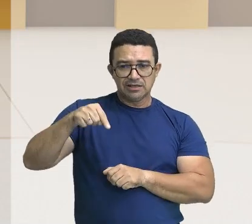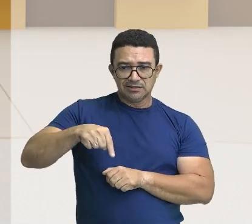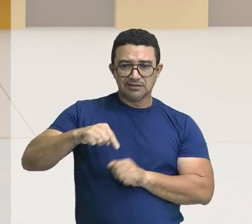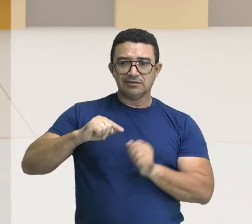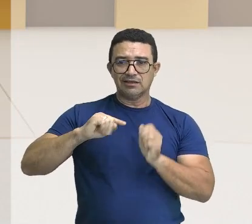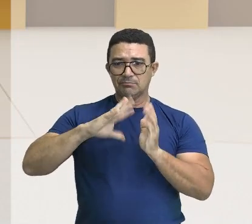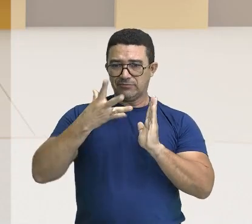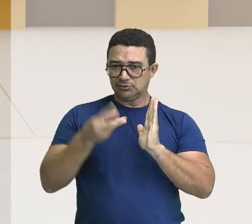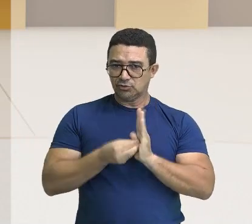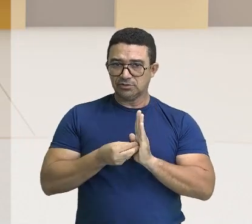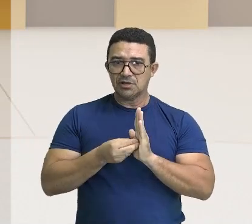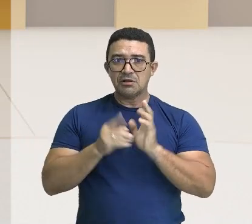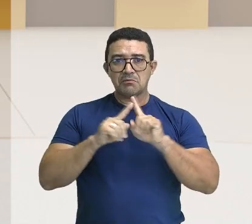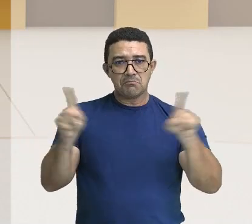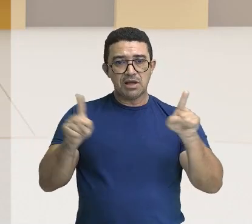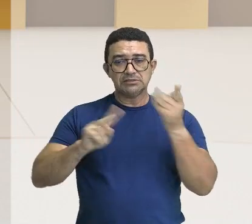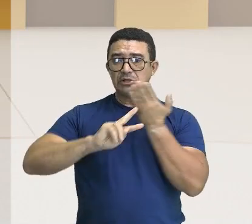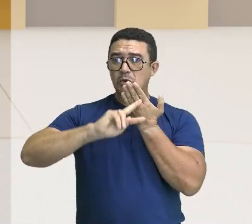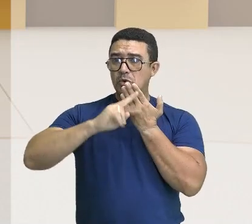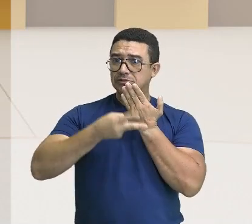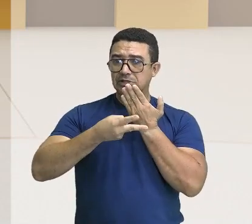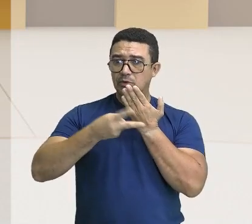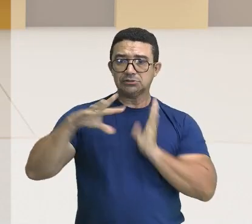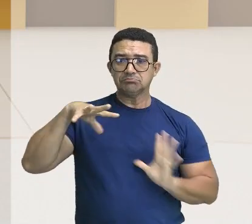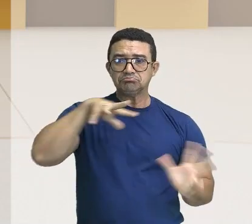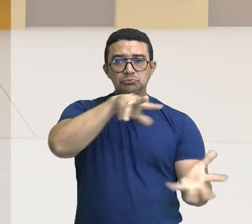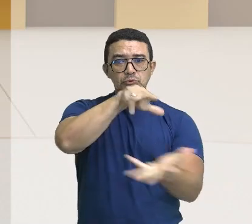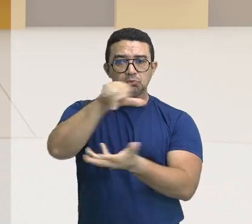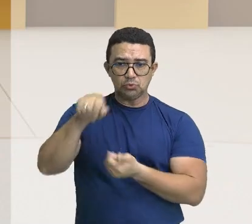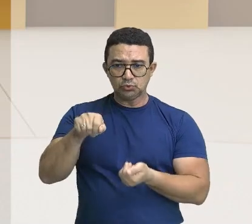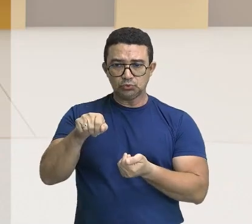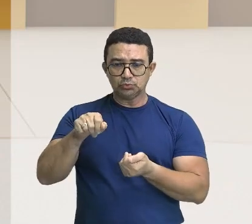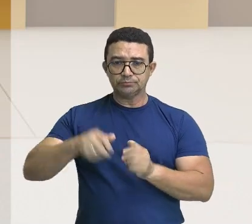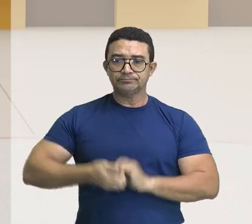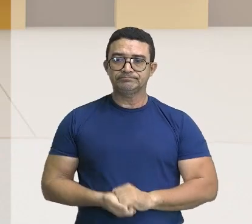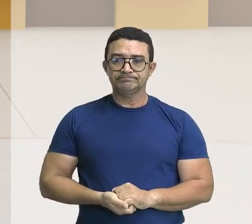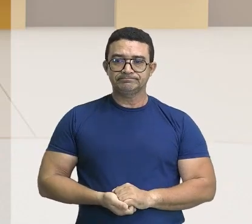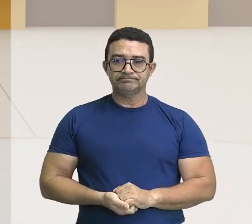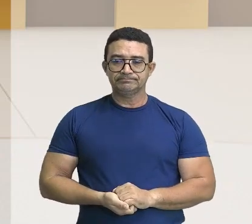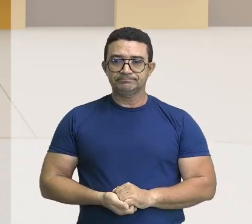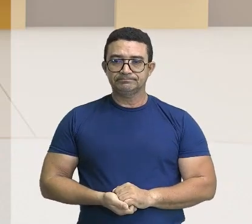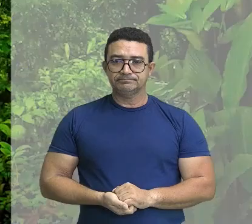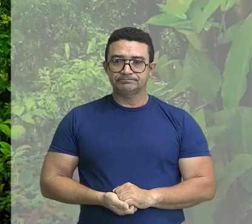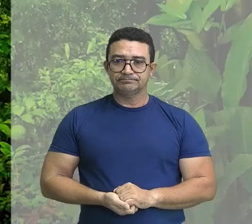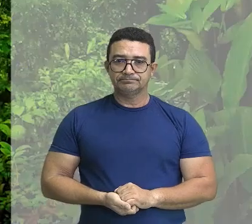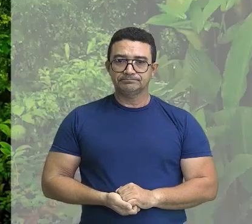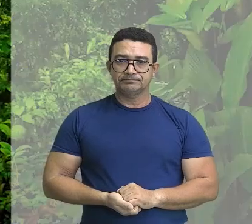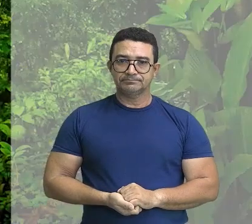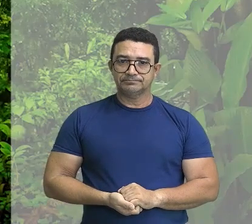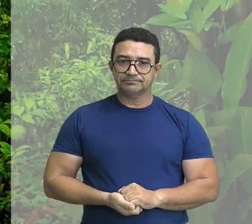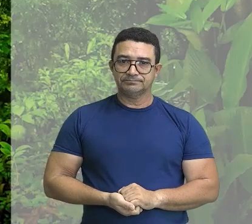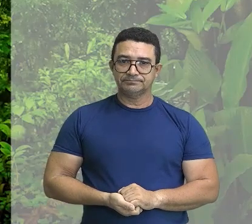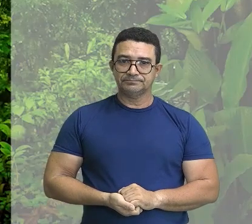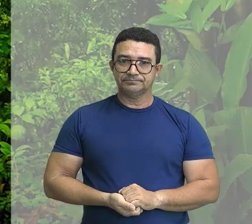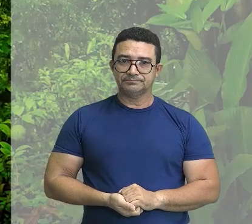nossa região, mas as consequências de maneira global. Então, vamos observar. Vamos lá.